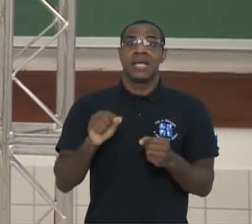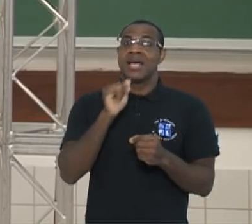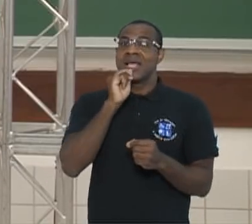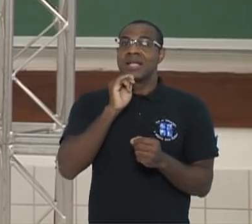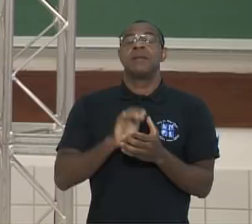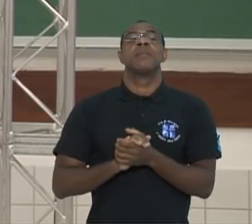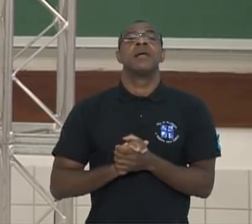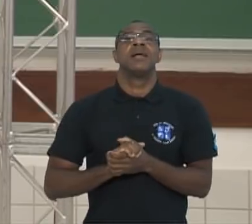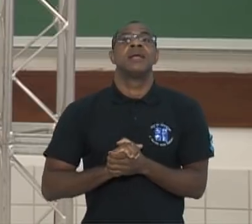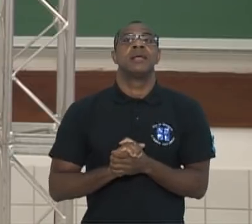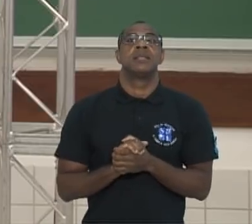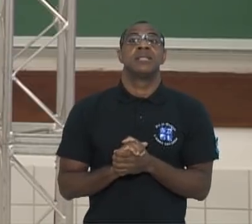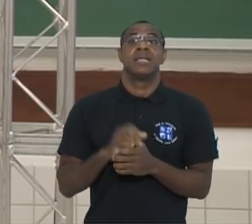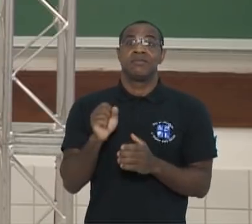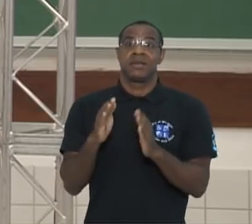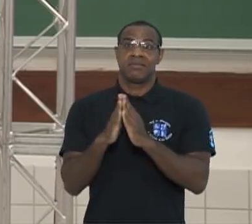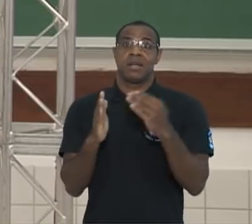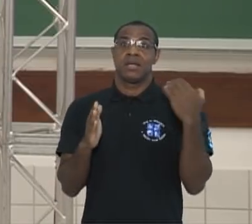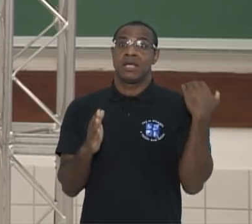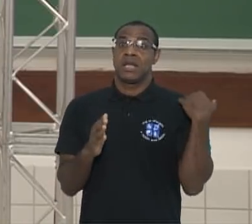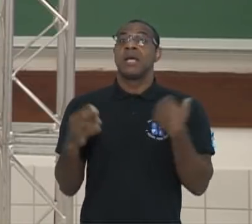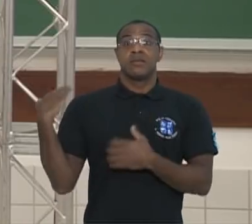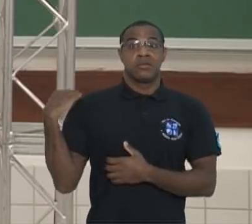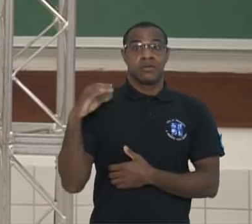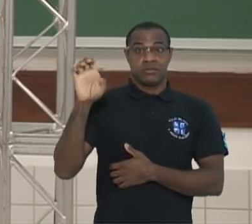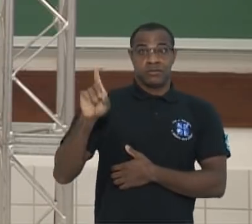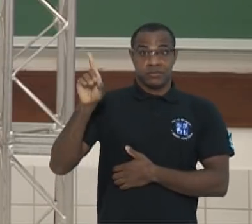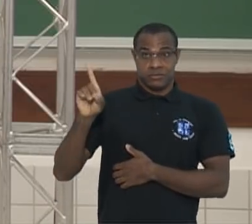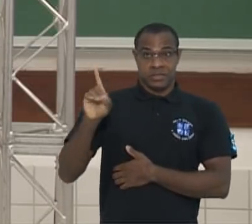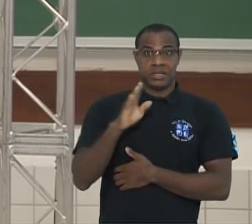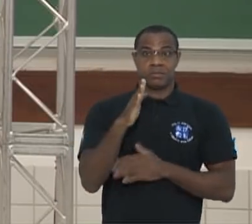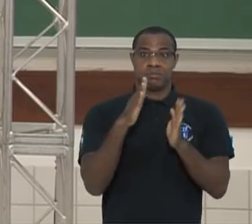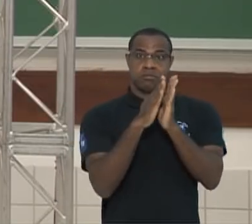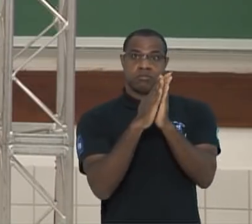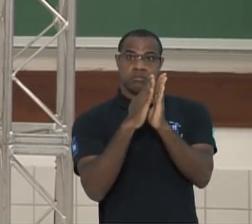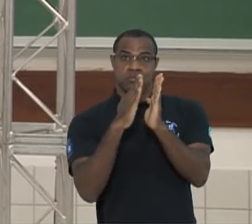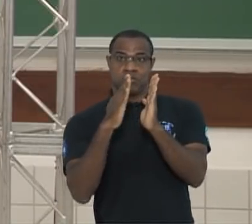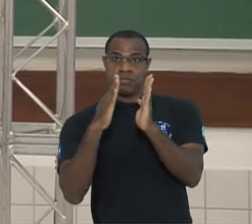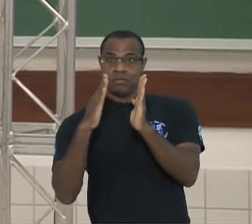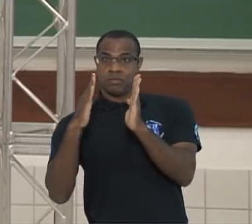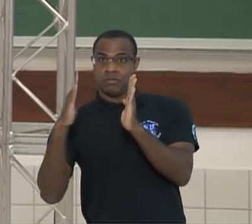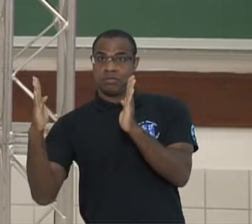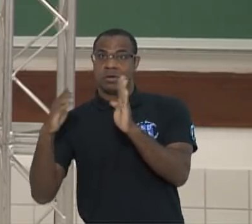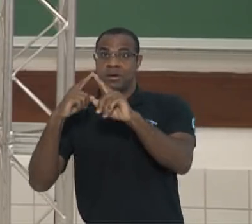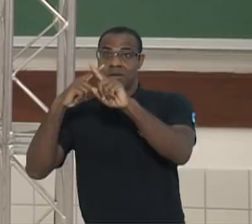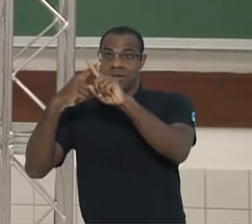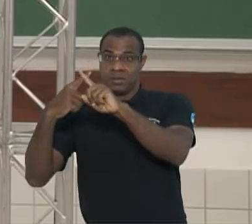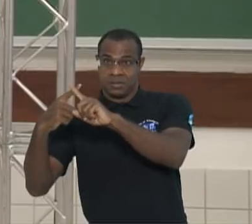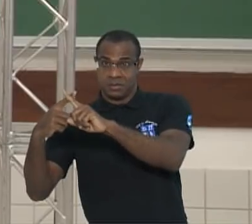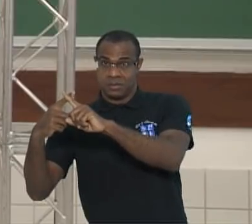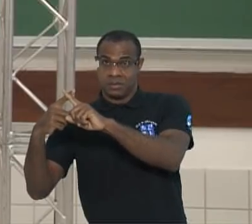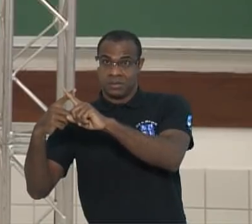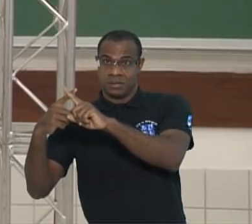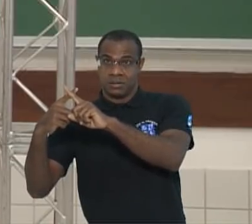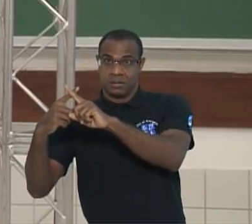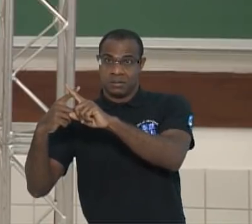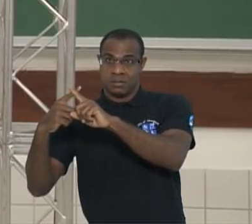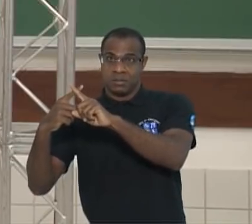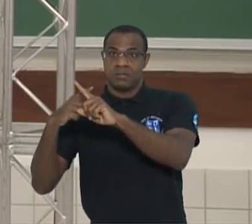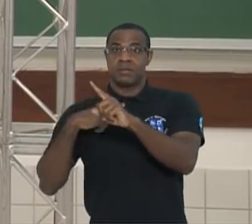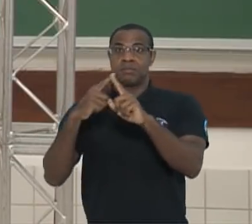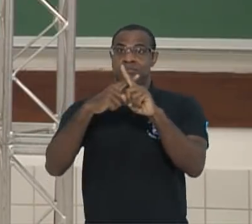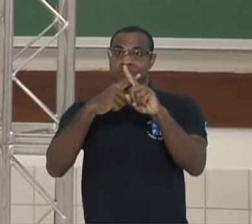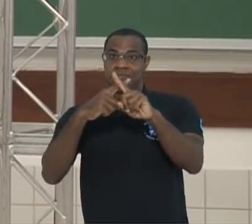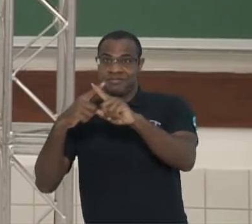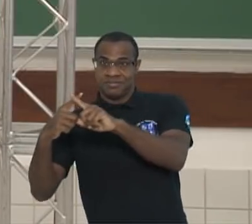lado direito desse metro, eu vou ter os submúltiplos. Quando eu me afasto para o lado esquerdo, eu vou ter os múltiplos,